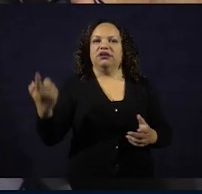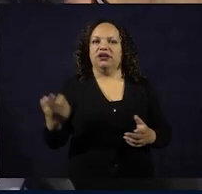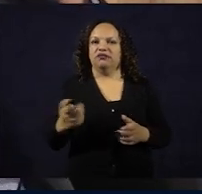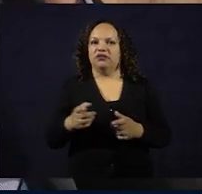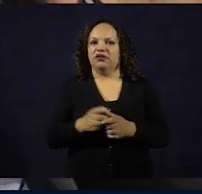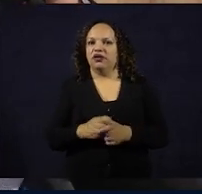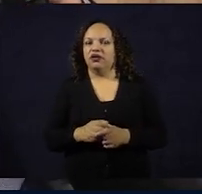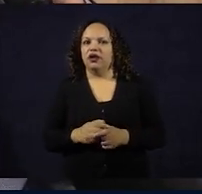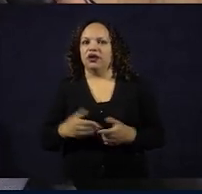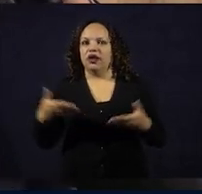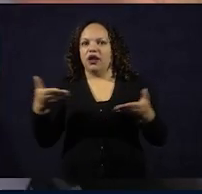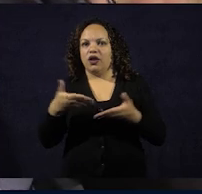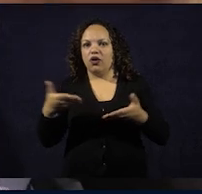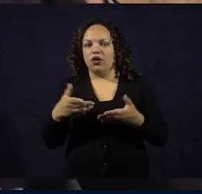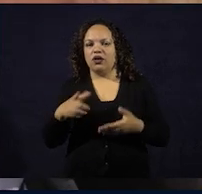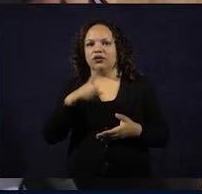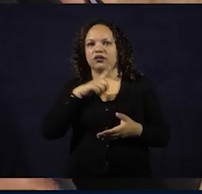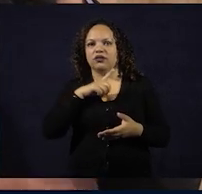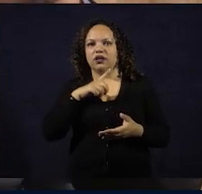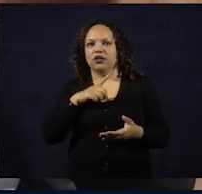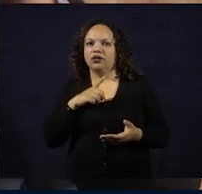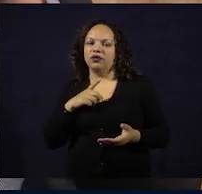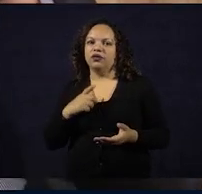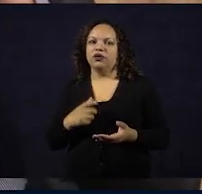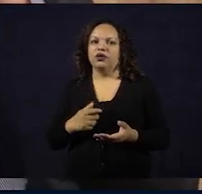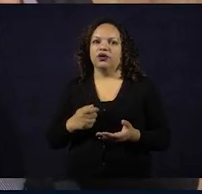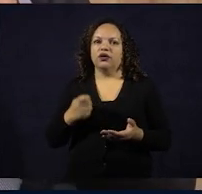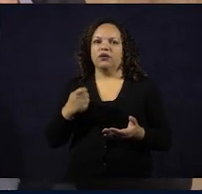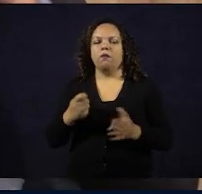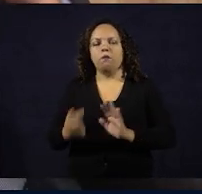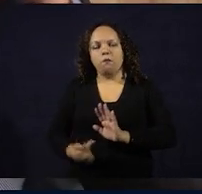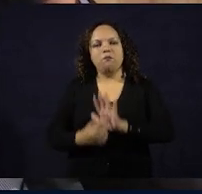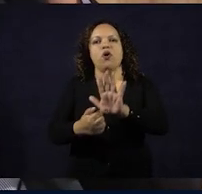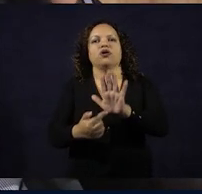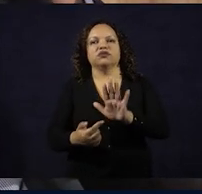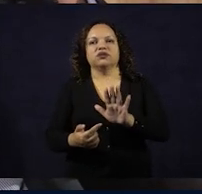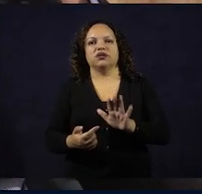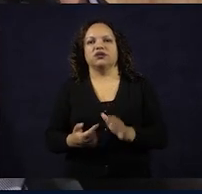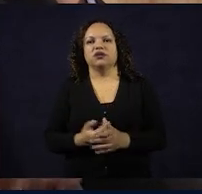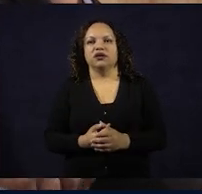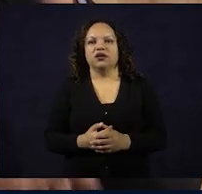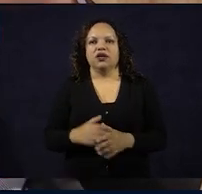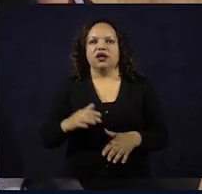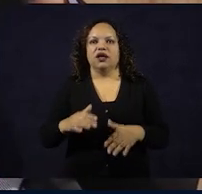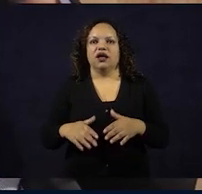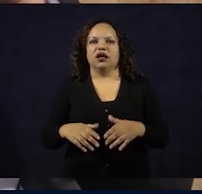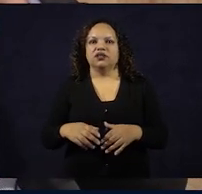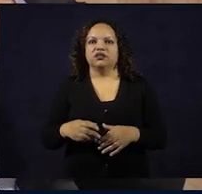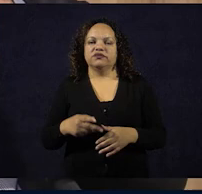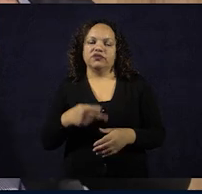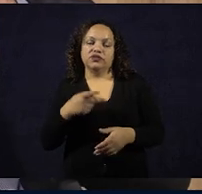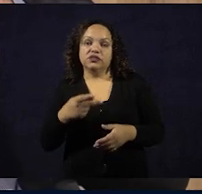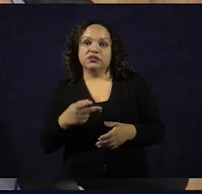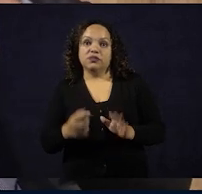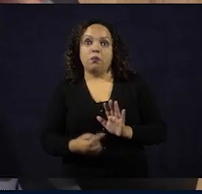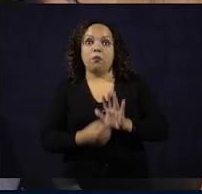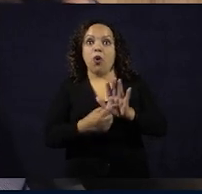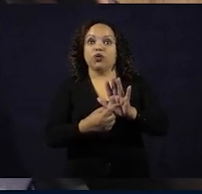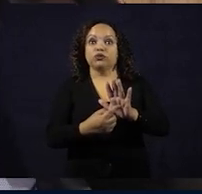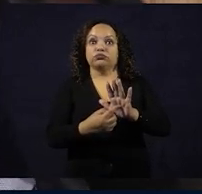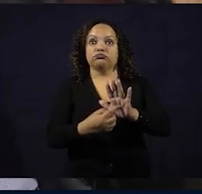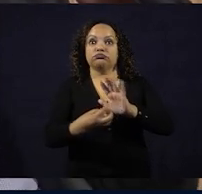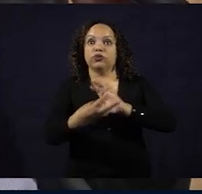querendo ou não você vai lançar um CD novo sai no jornal Às vezes a gente faz lançamento que sai em 30 jornais